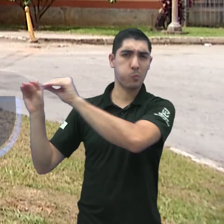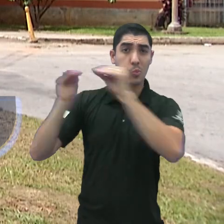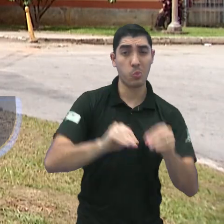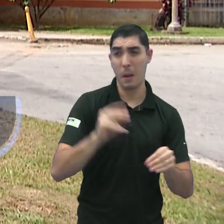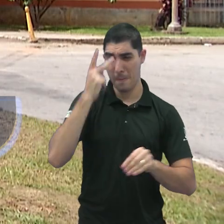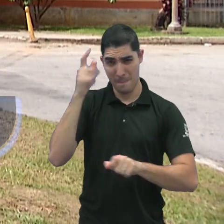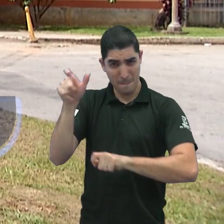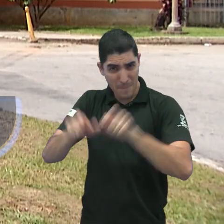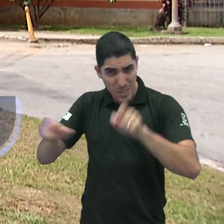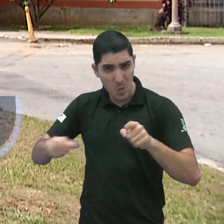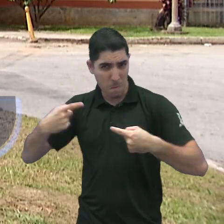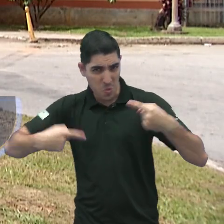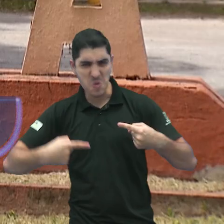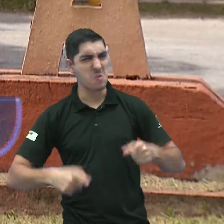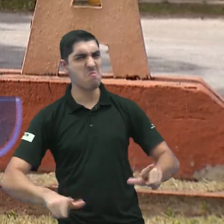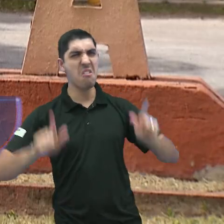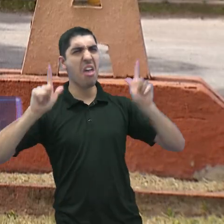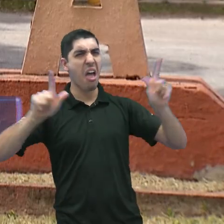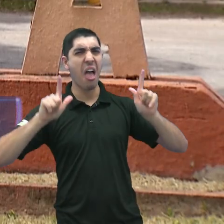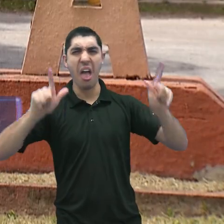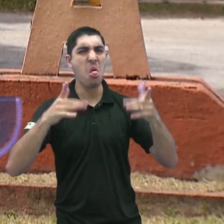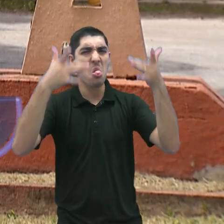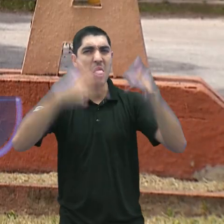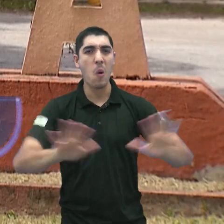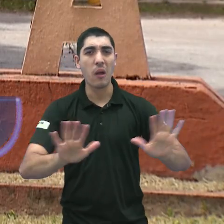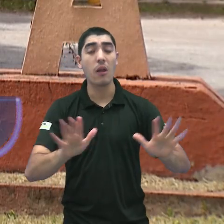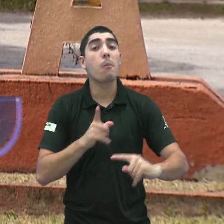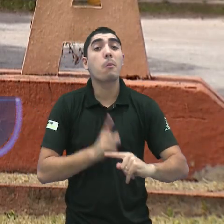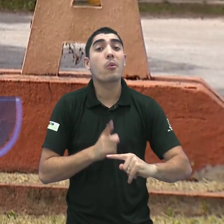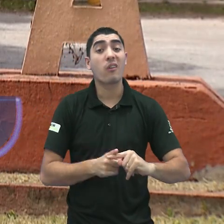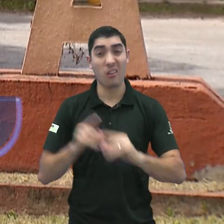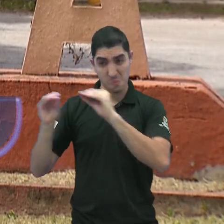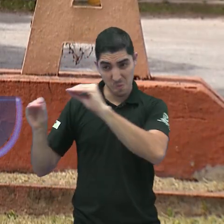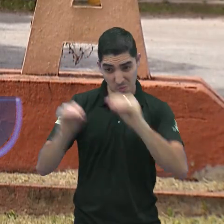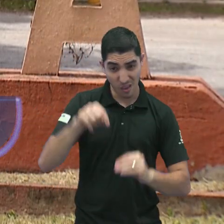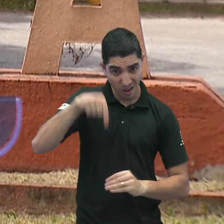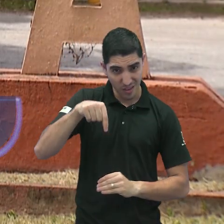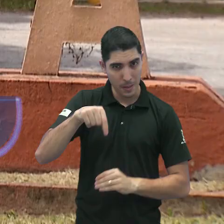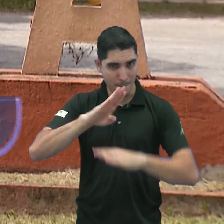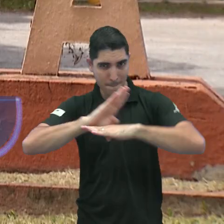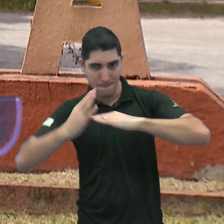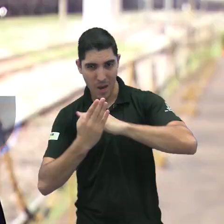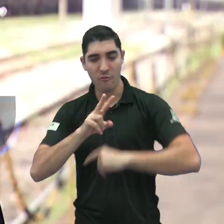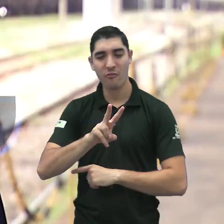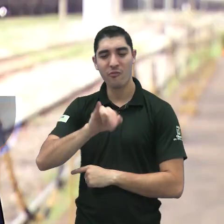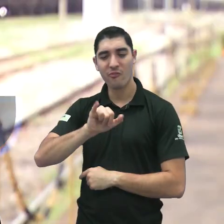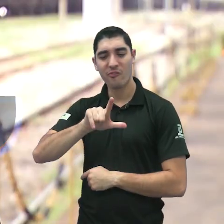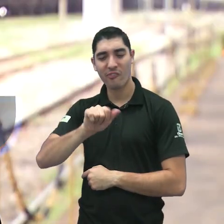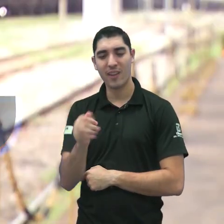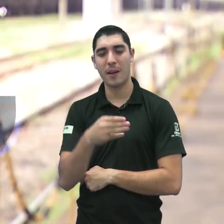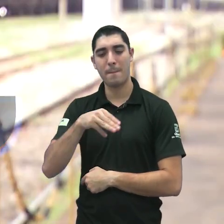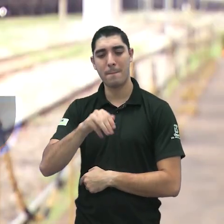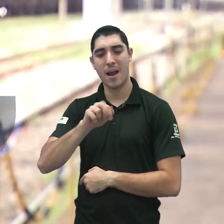na época de alguns políticos, alguns comerciantes, porque achavam que vindo para cá, para Vila Maria,